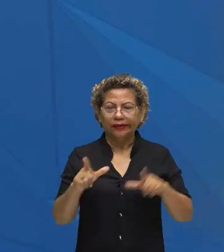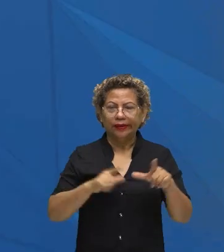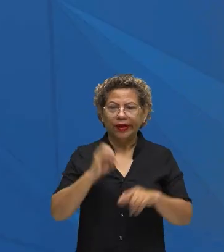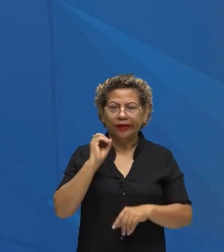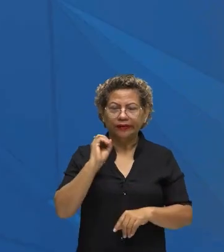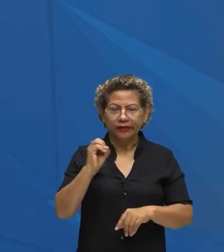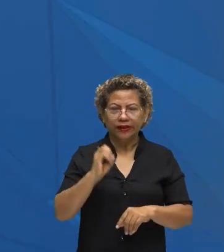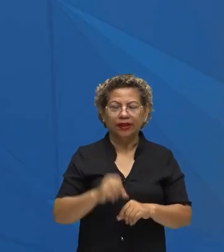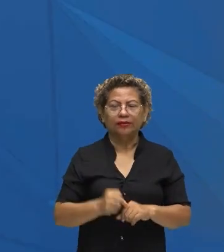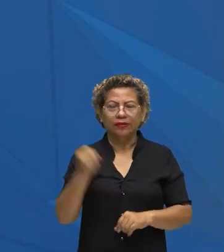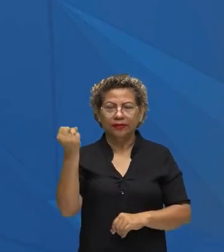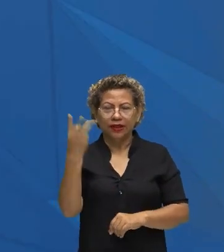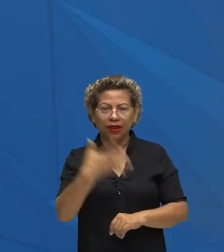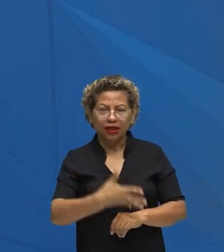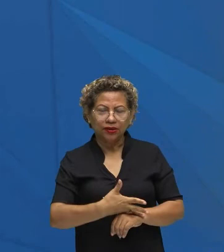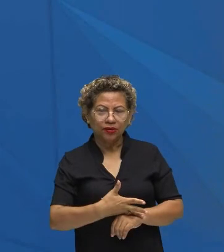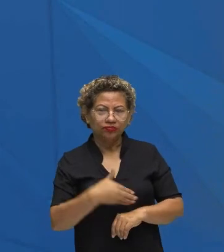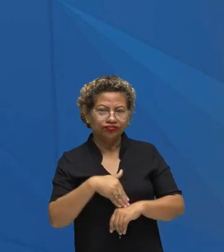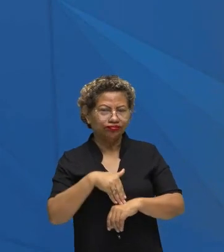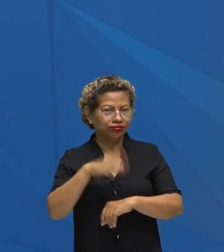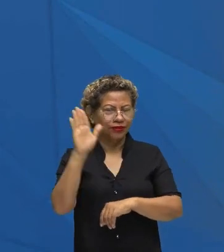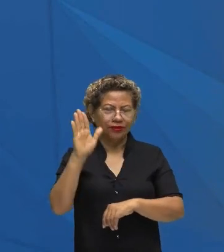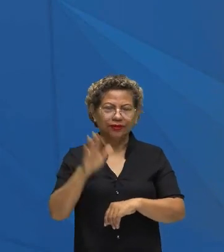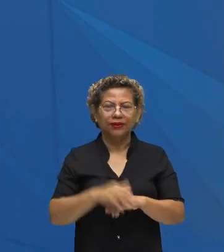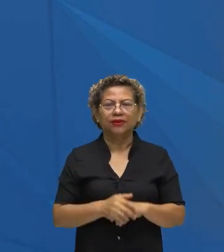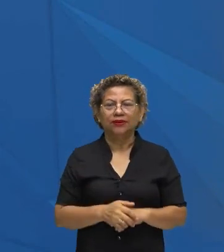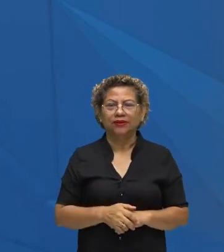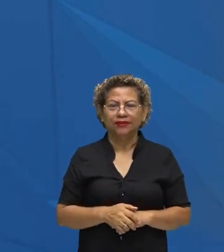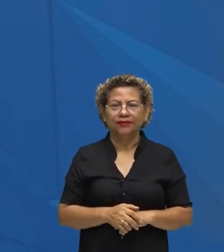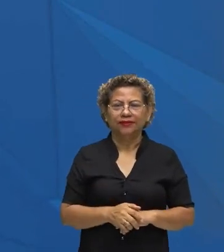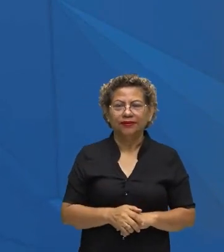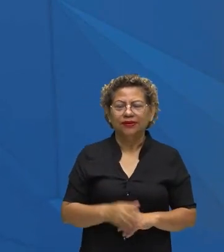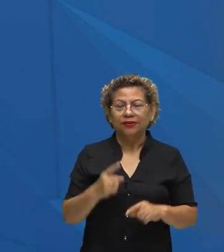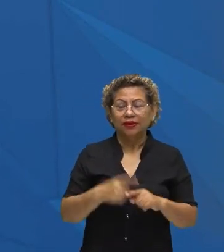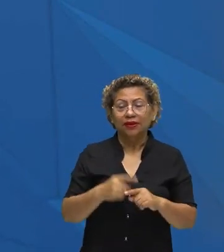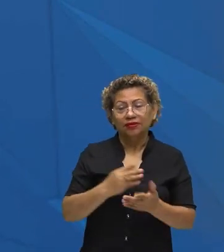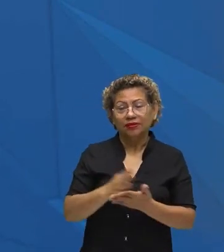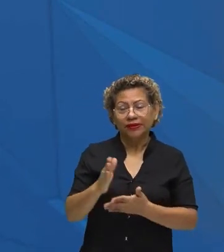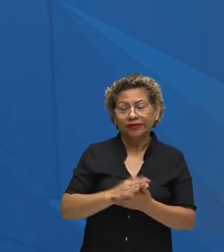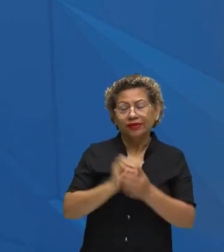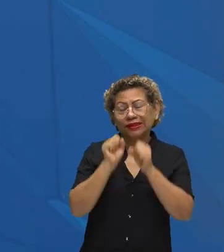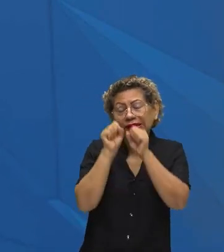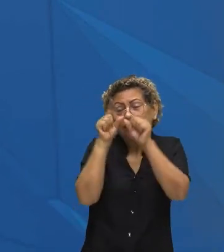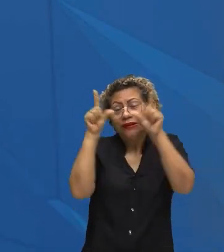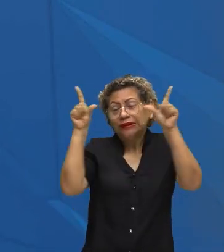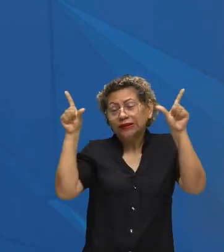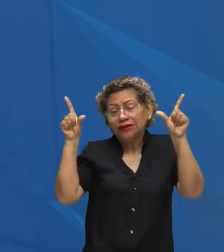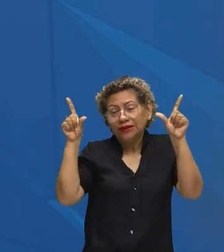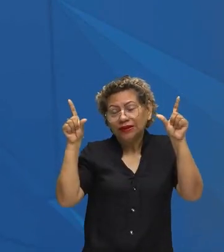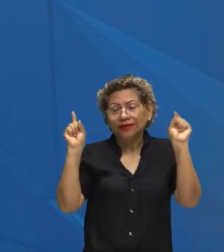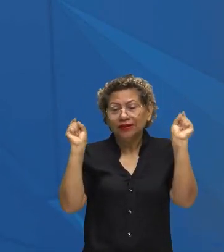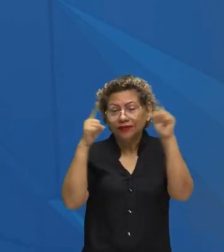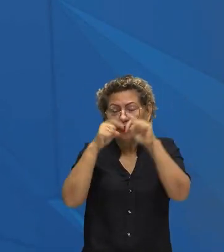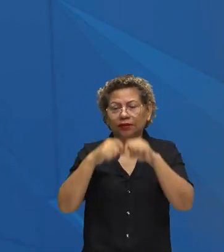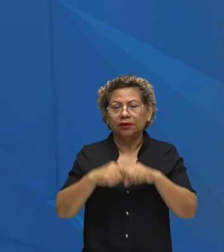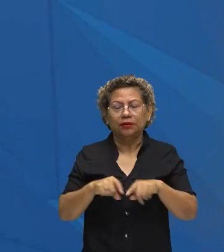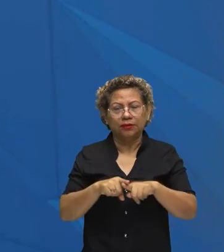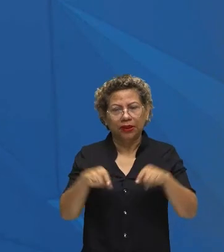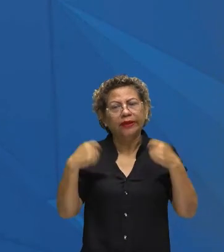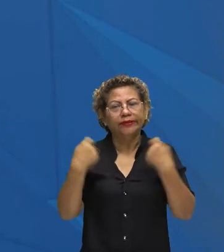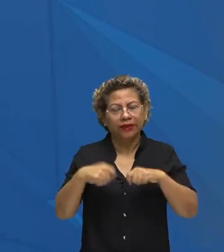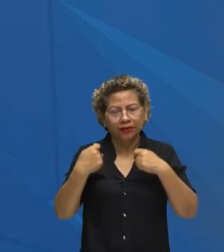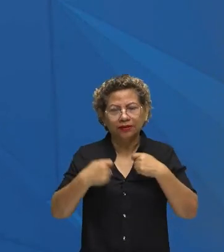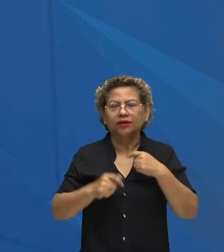realmente que a gente tenha ali, né, aquela rotina, persistência, que às vezes é difícil acordar cedinho para fazer as coisas, mas que a gente precisa, tá bom? Porque,